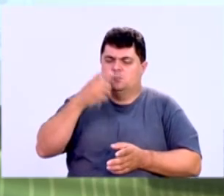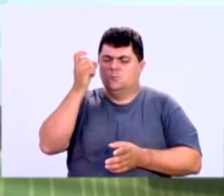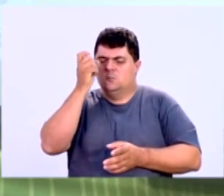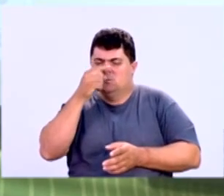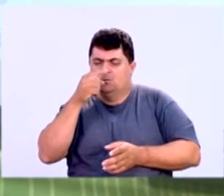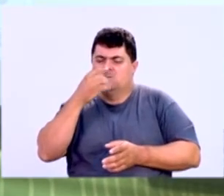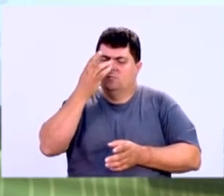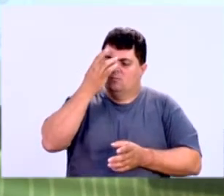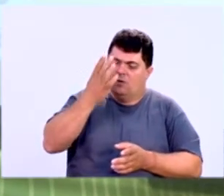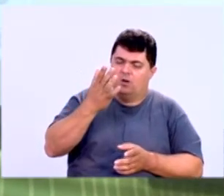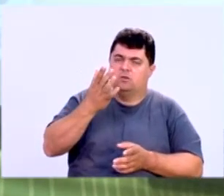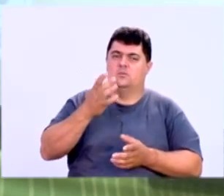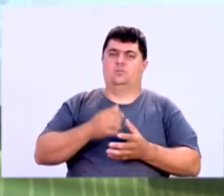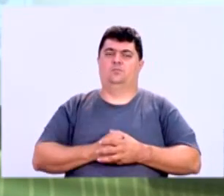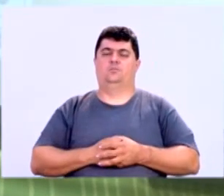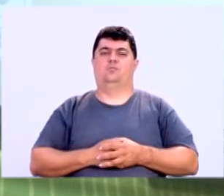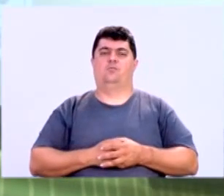planejamento.